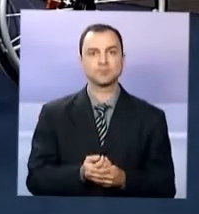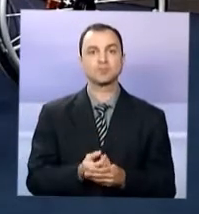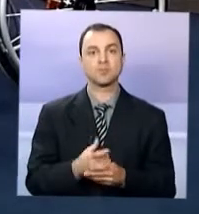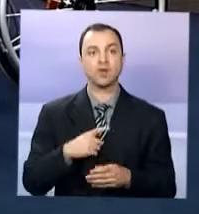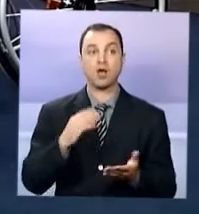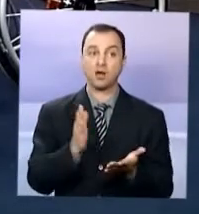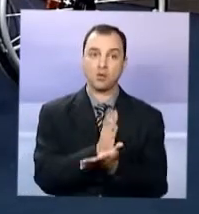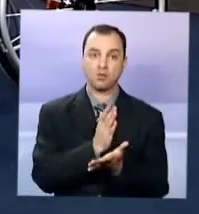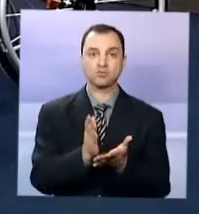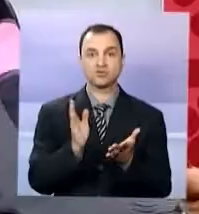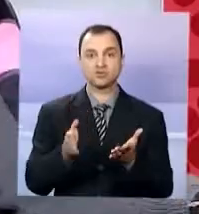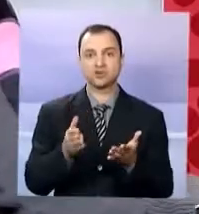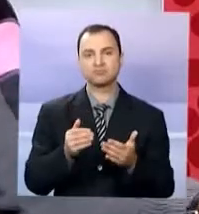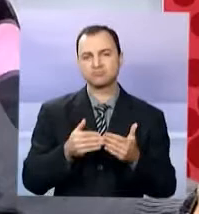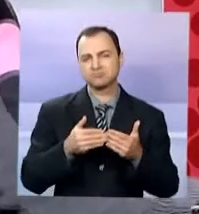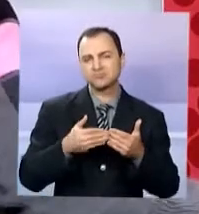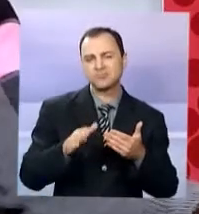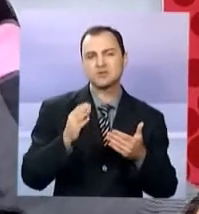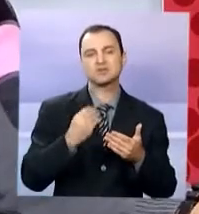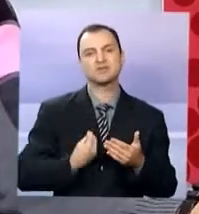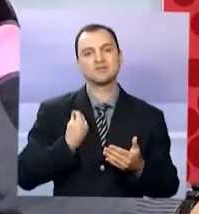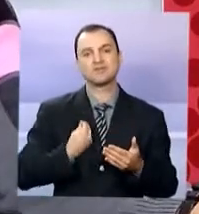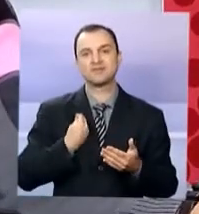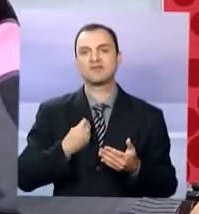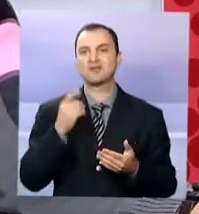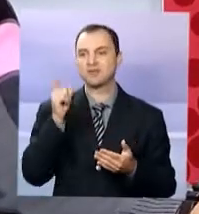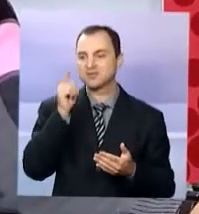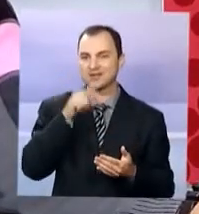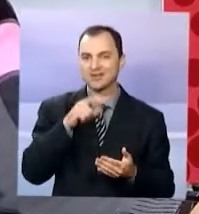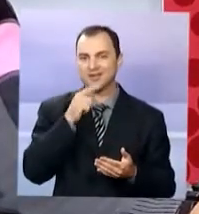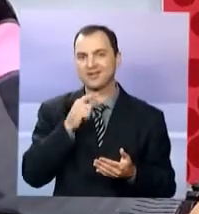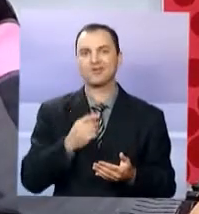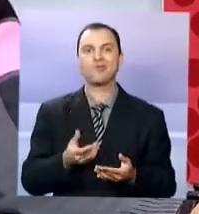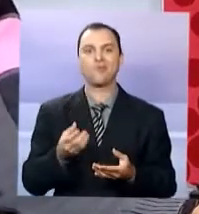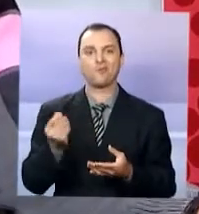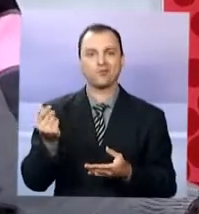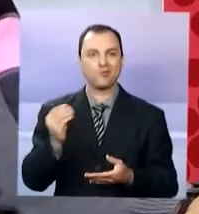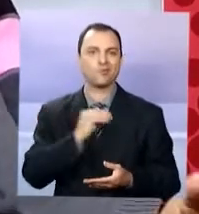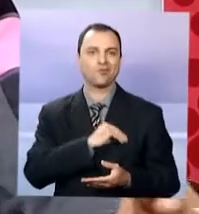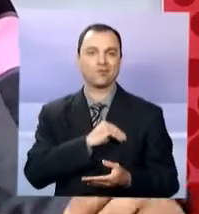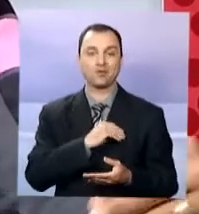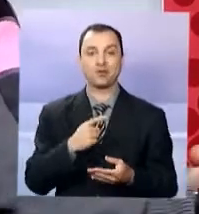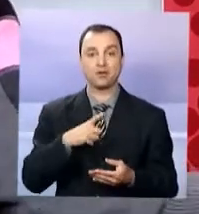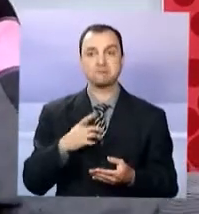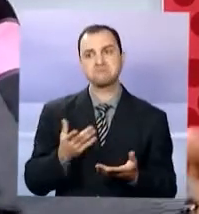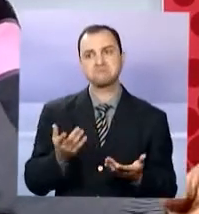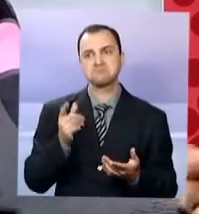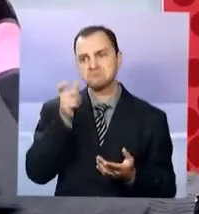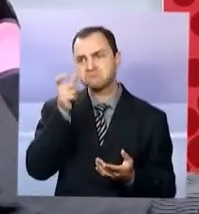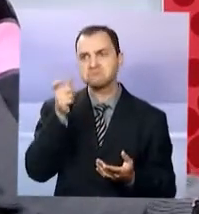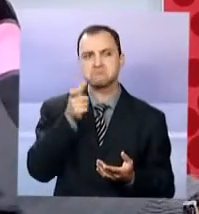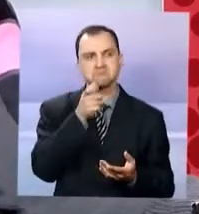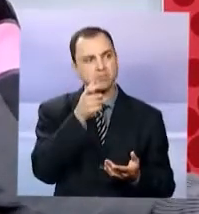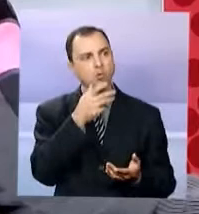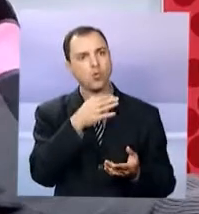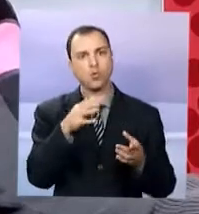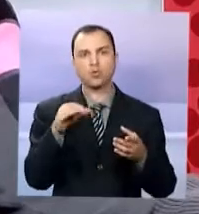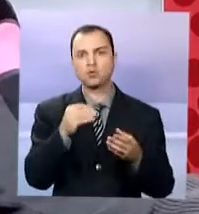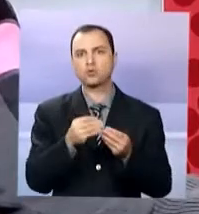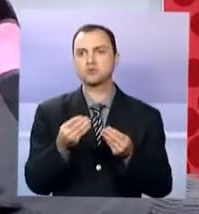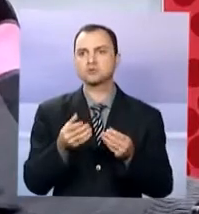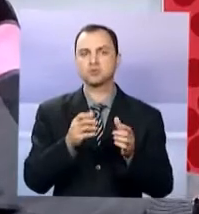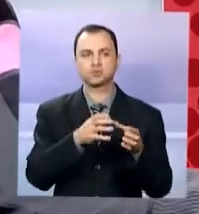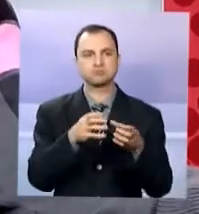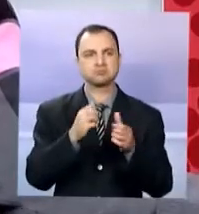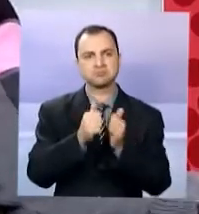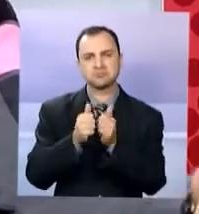tem alguns que já começam a conseguir viver do voleibol né e eu pelo que eu tenho visto das outras das